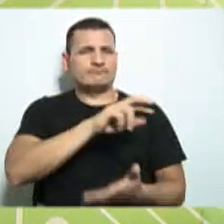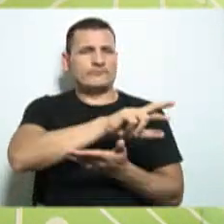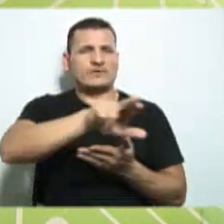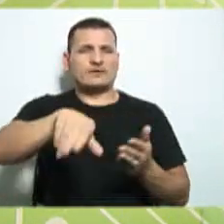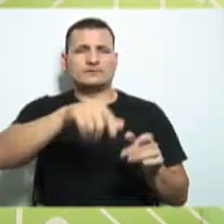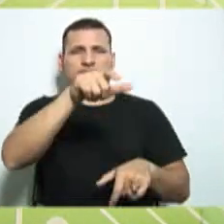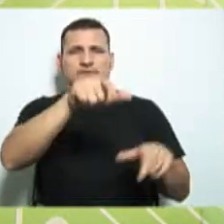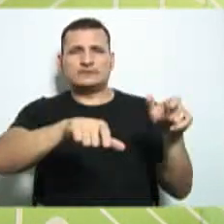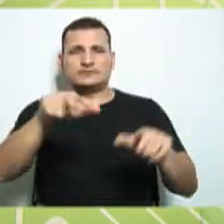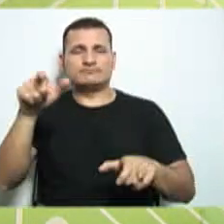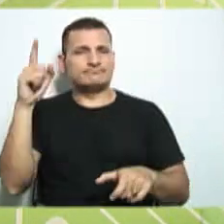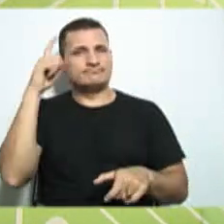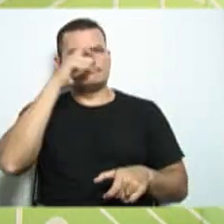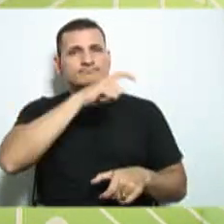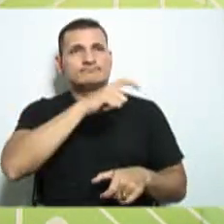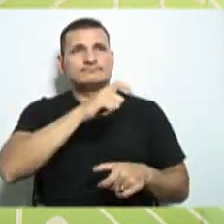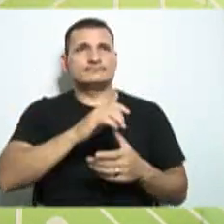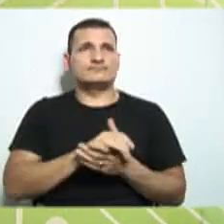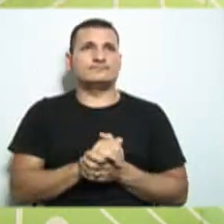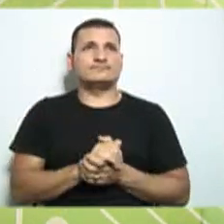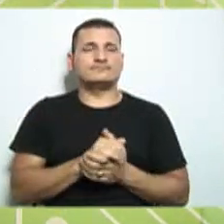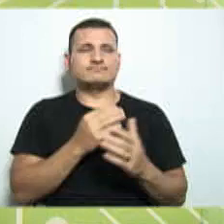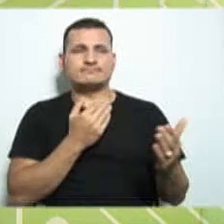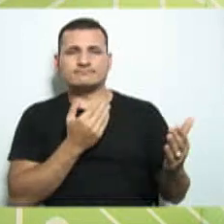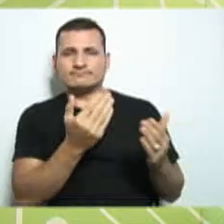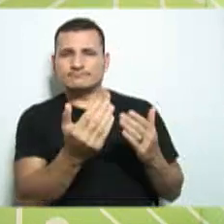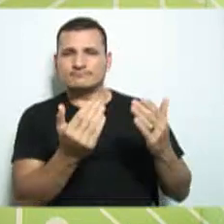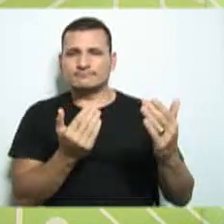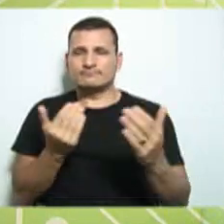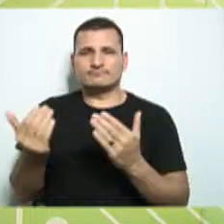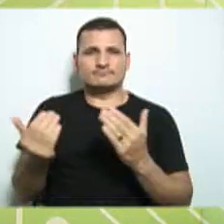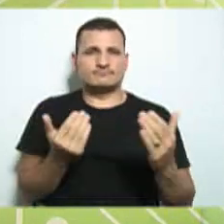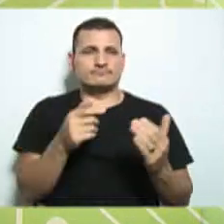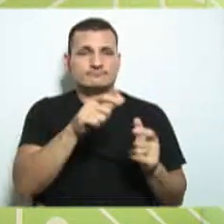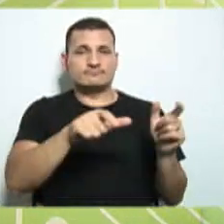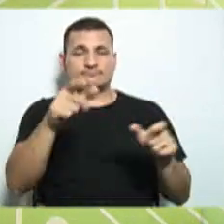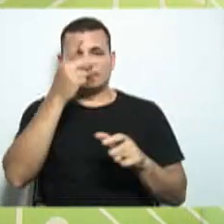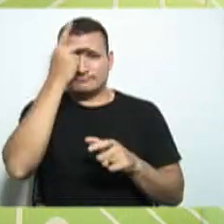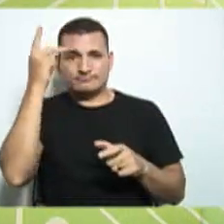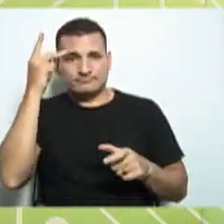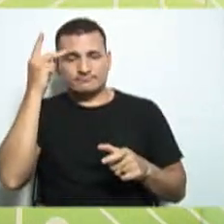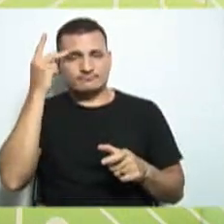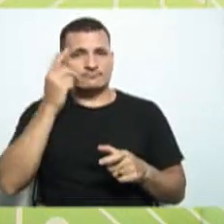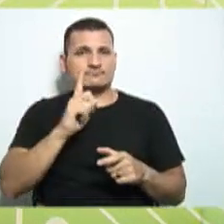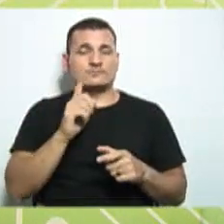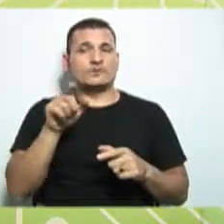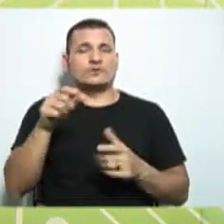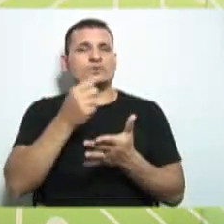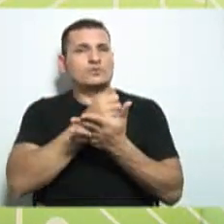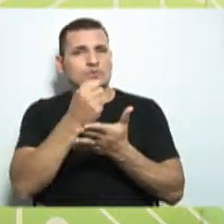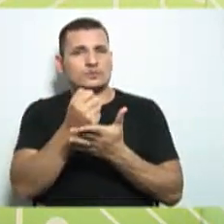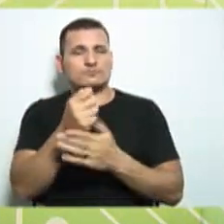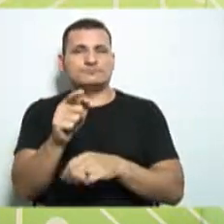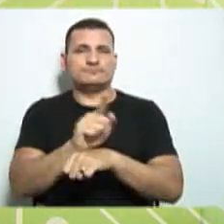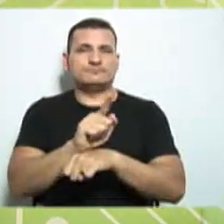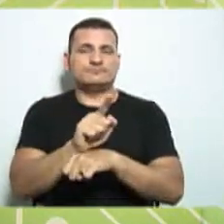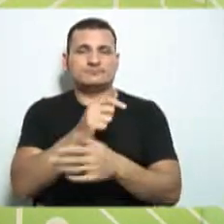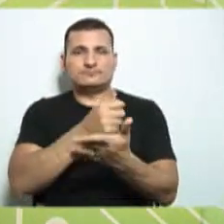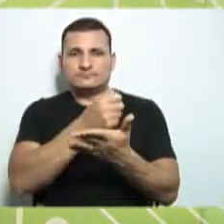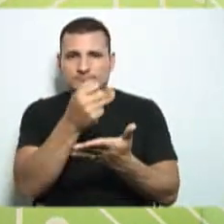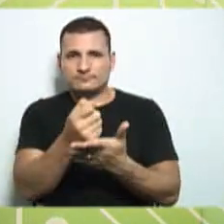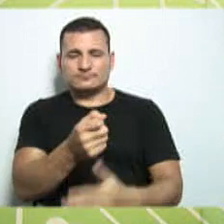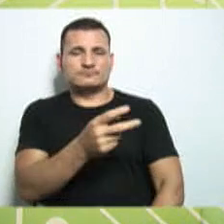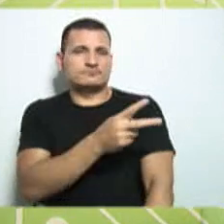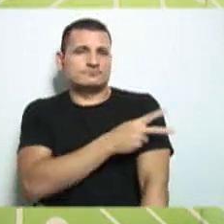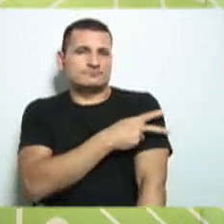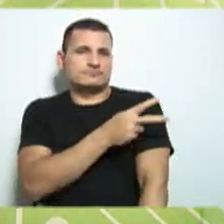pouco complicado, né? Eles estão ali, ó, lidando diariamente com as pessoas. Não, eles contratam os gerentes, os supervisores e